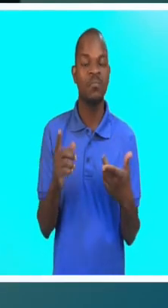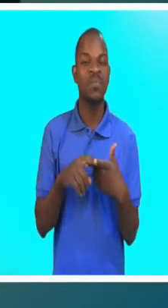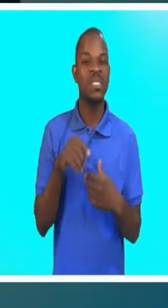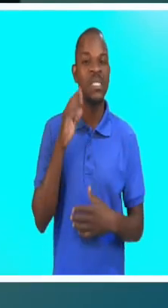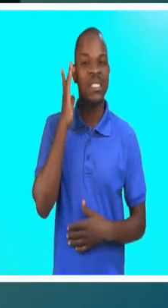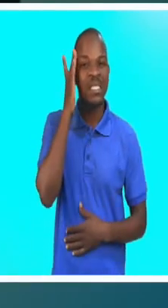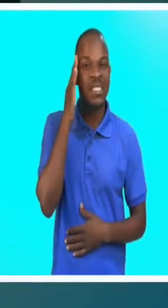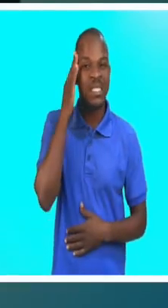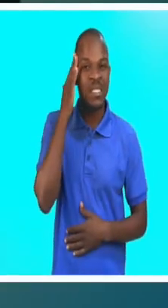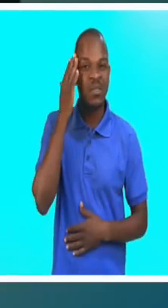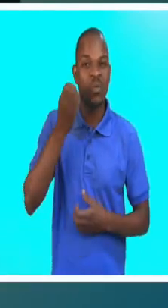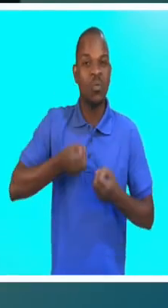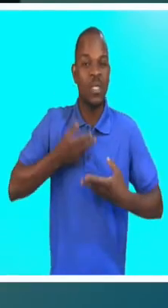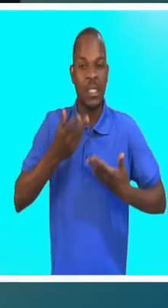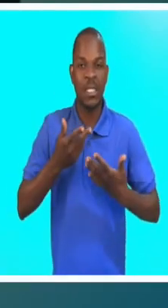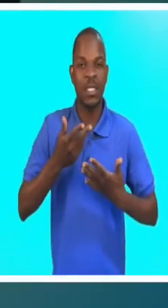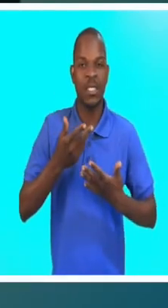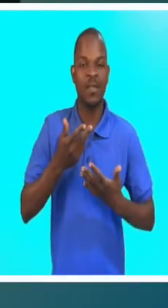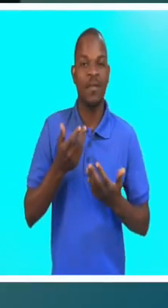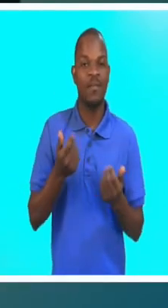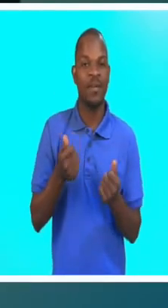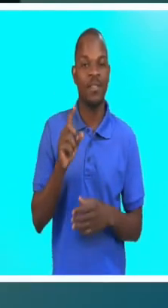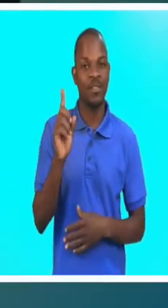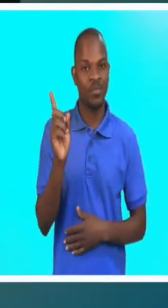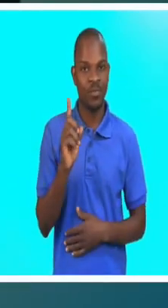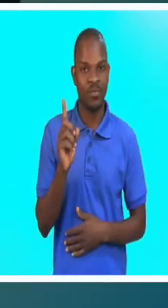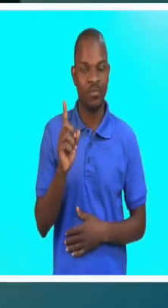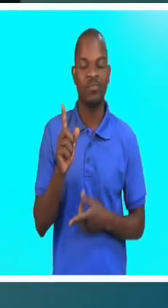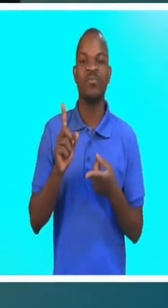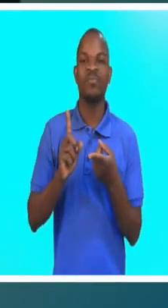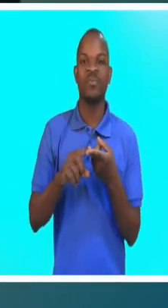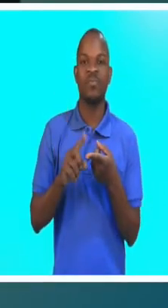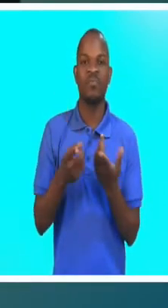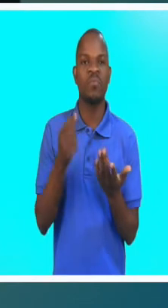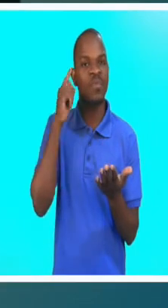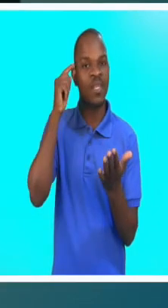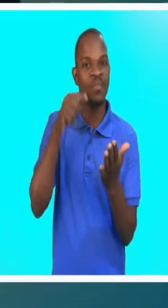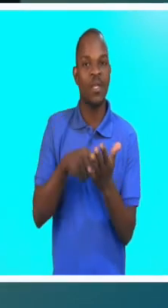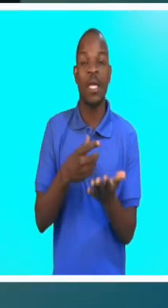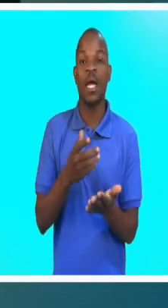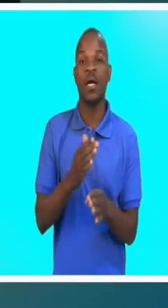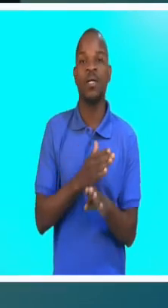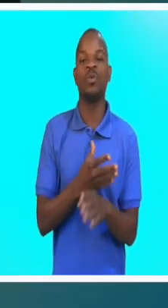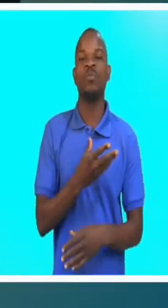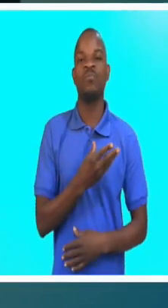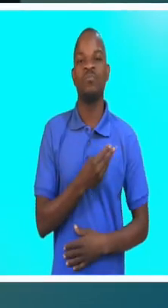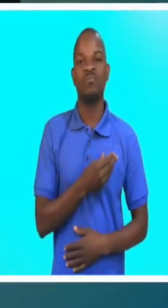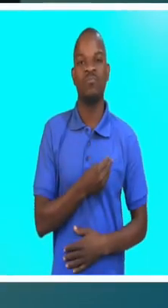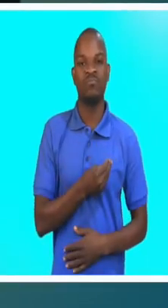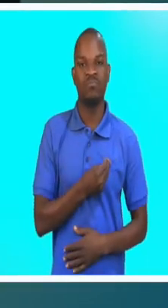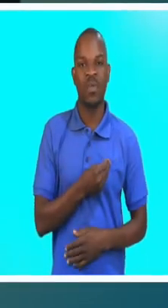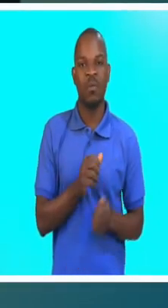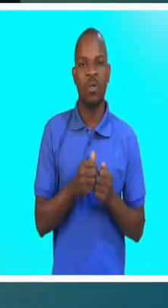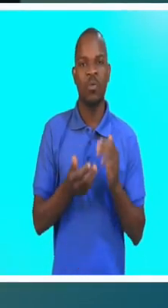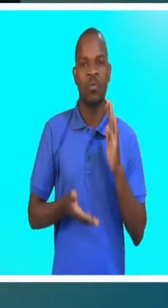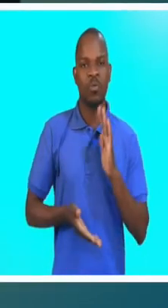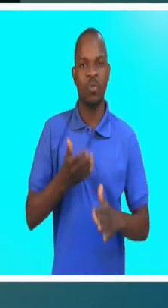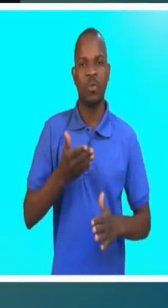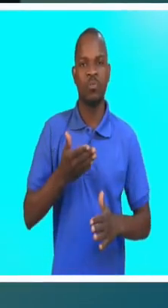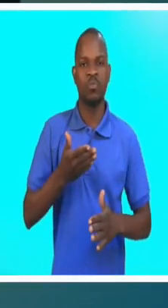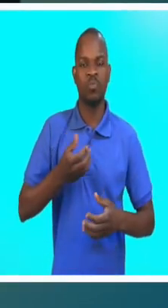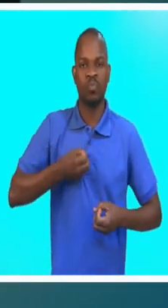raciocinar, falar tudo ao mesmo tempo. Então, é algo que deu-me medo. Falei, acho que